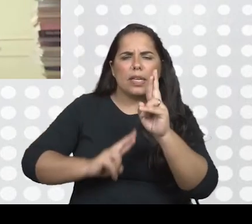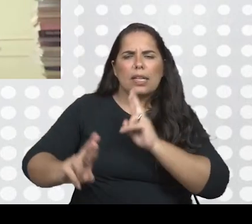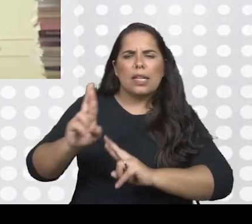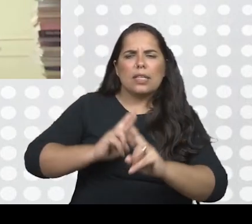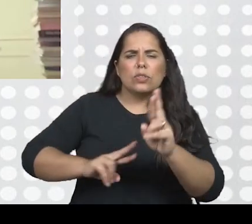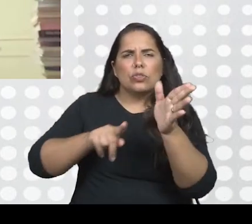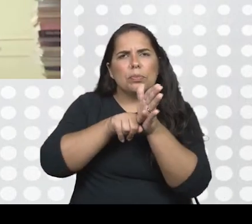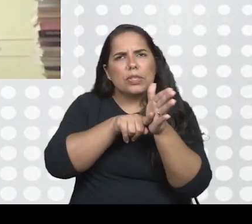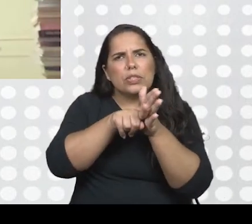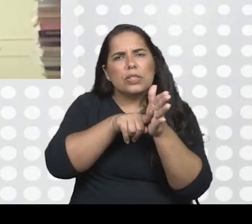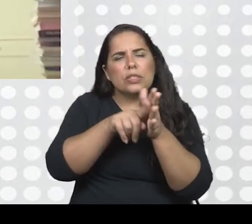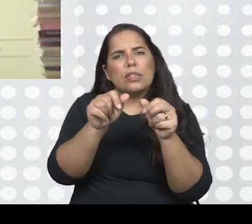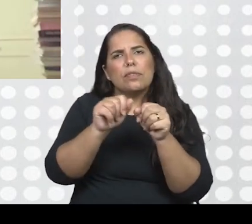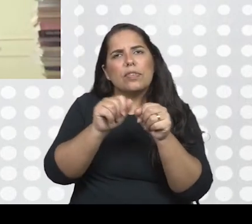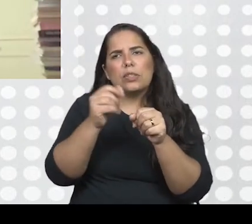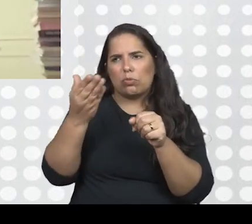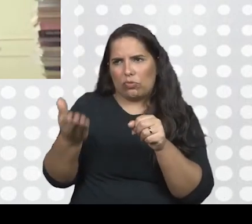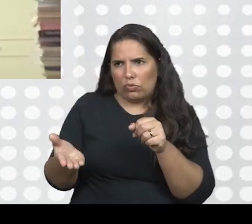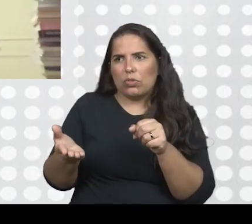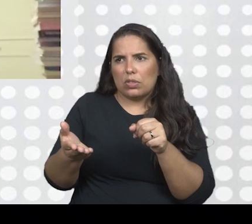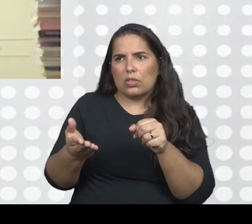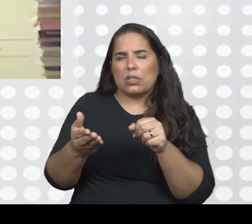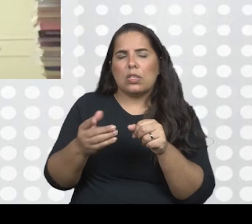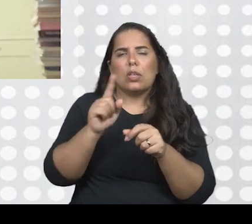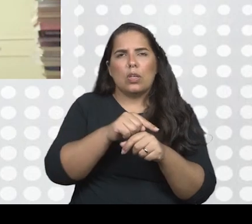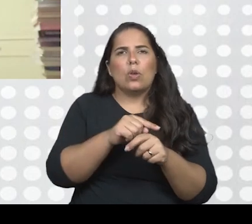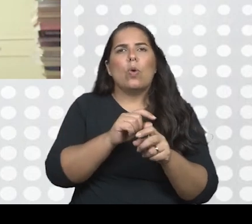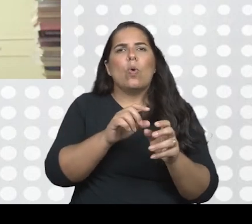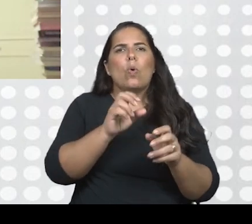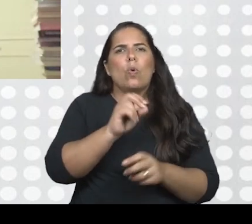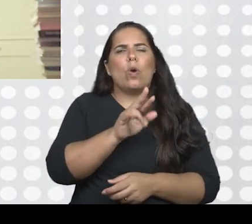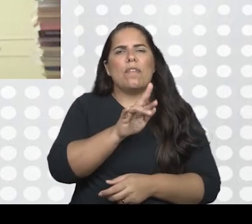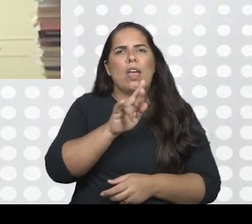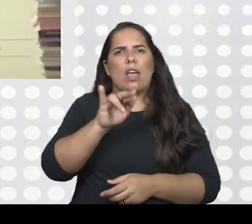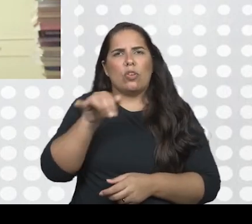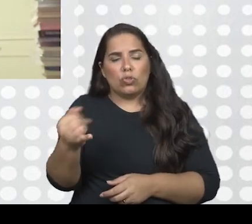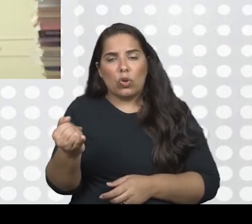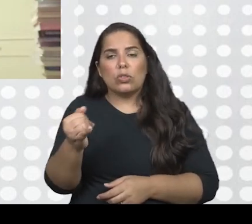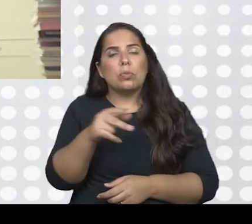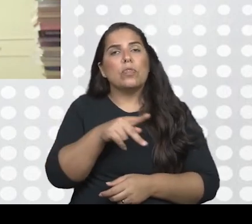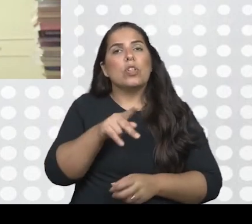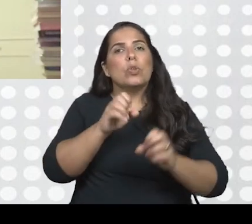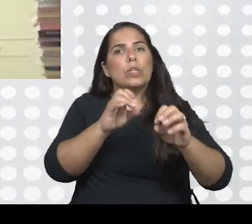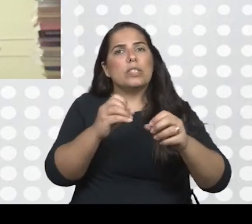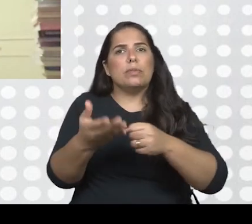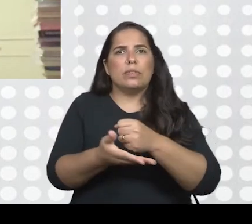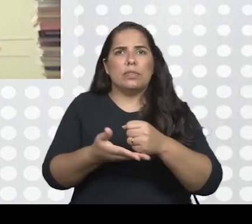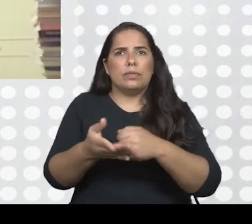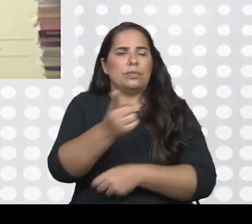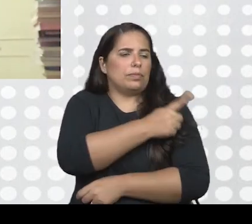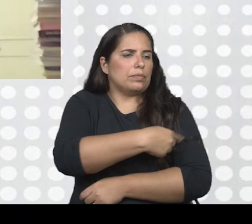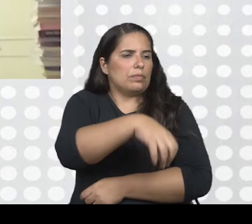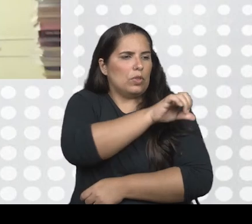nas pesquisas realizadas por você e pelo OBE, UFRJ, com as docentes da educação básica